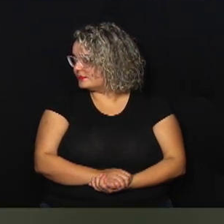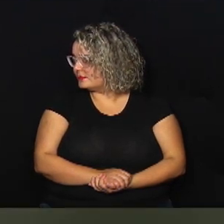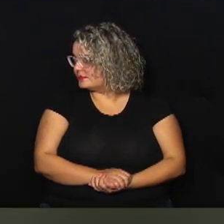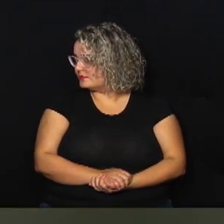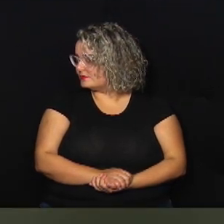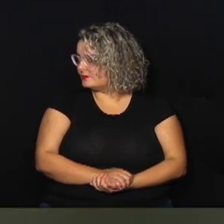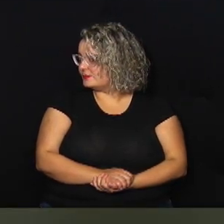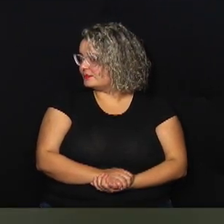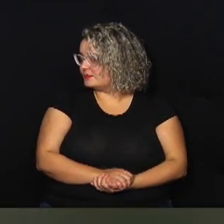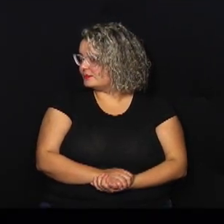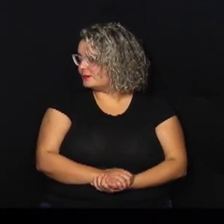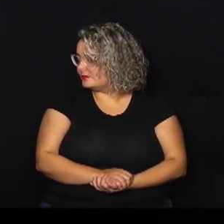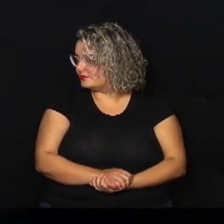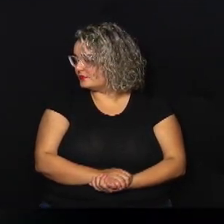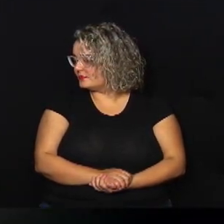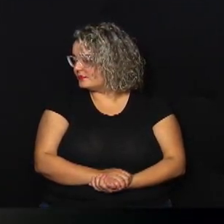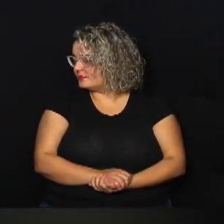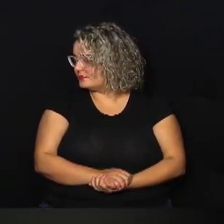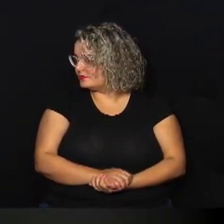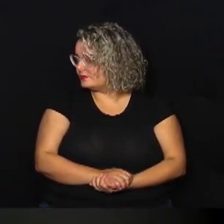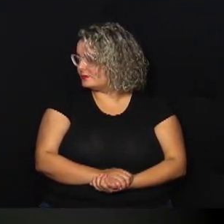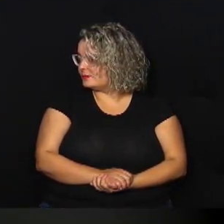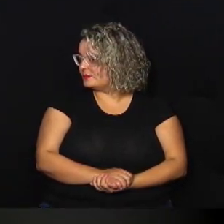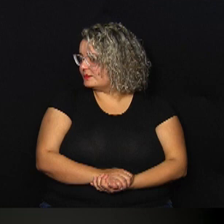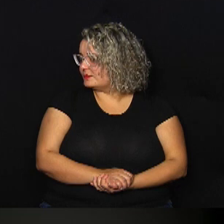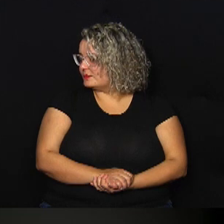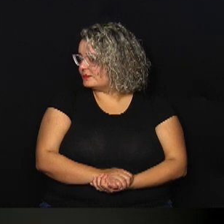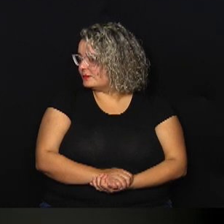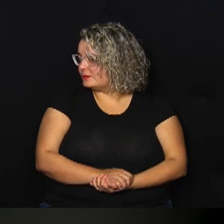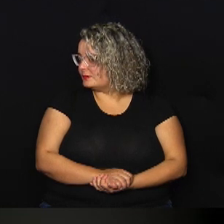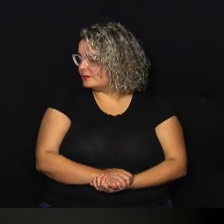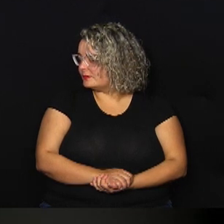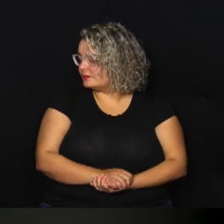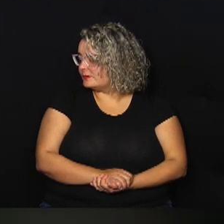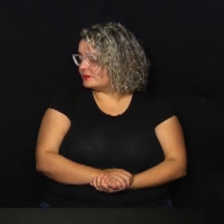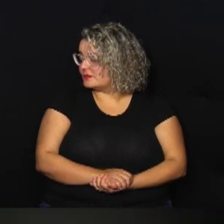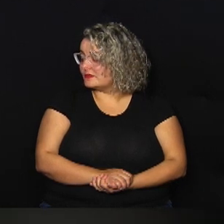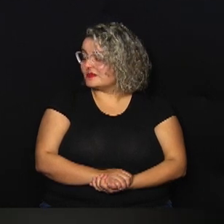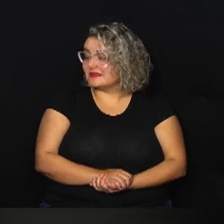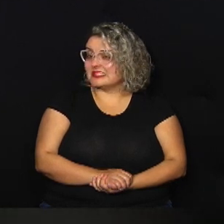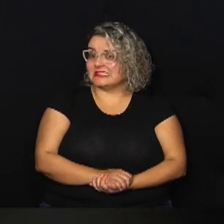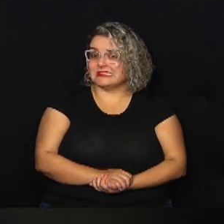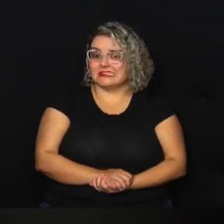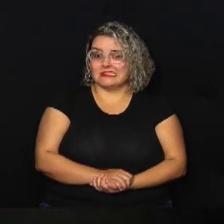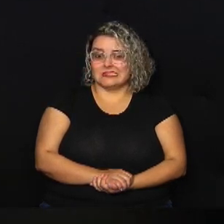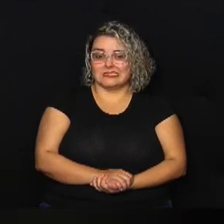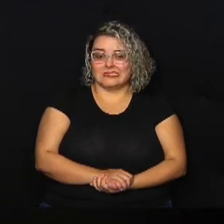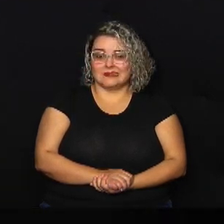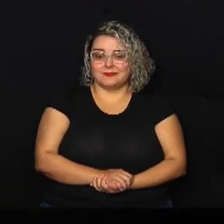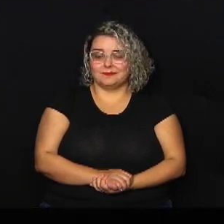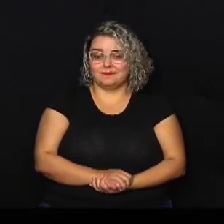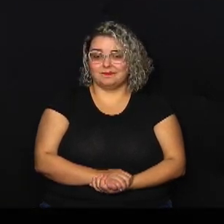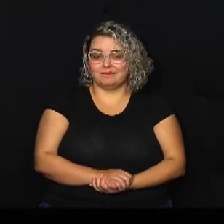When we've liberated ourselves, we will have to ask ourselves who we are.